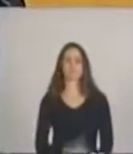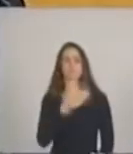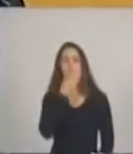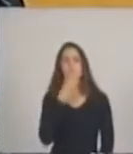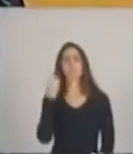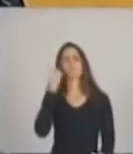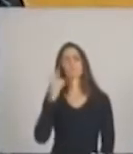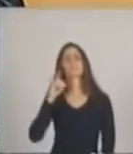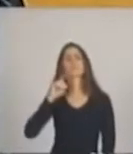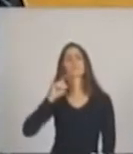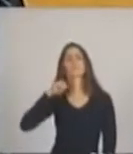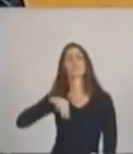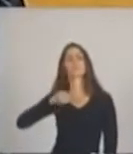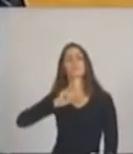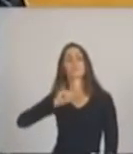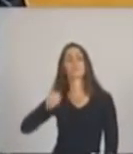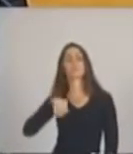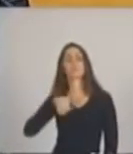Majeski.